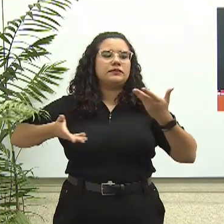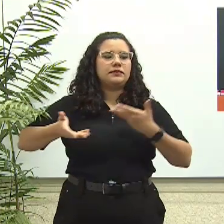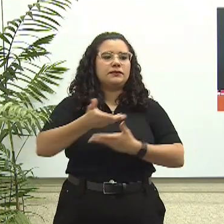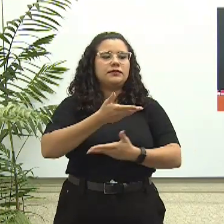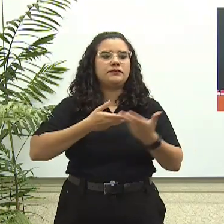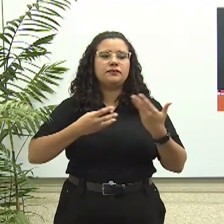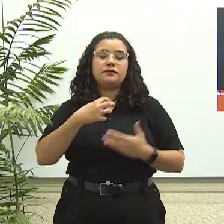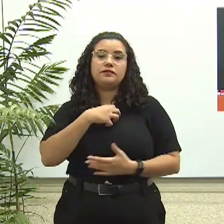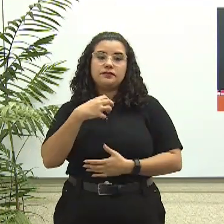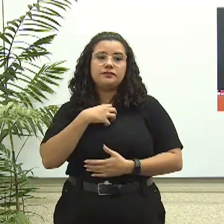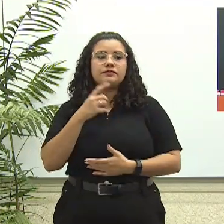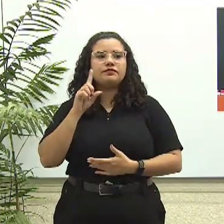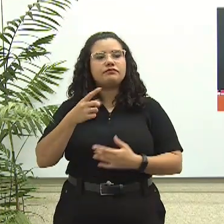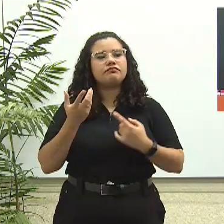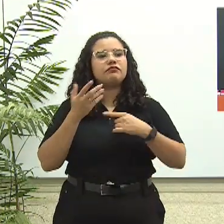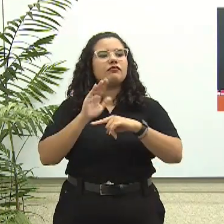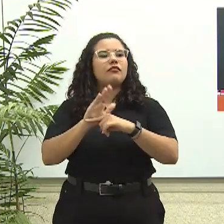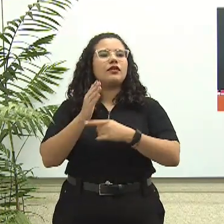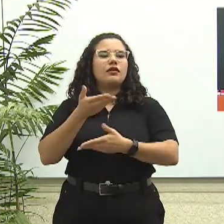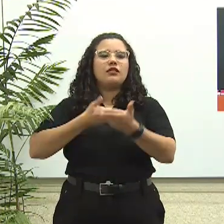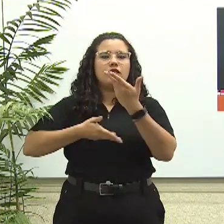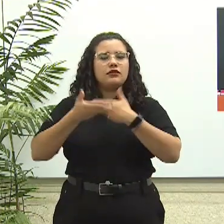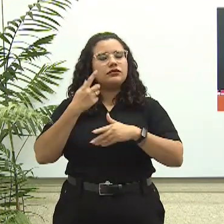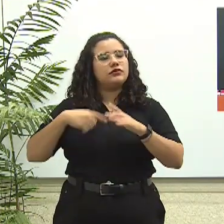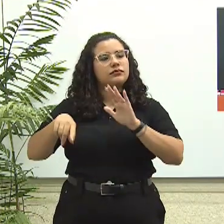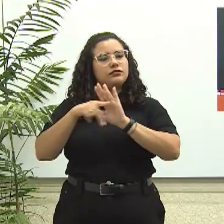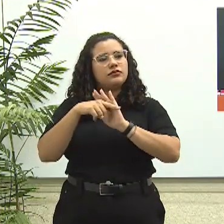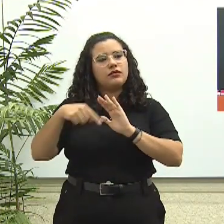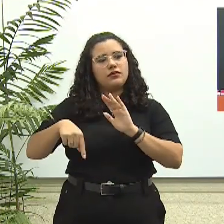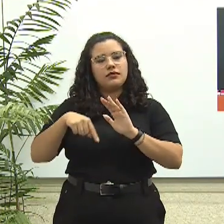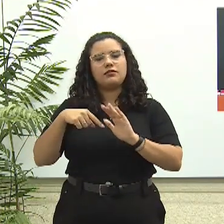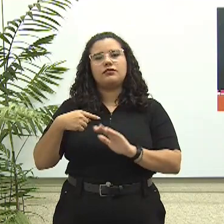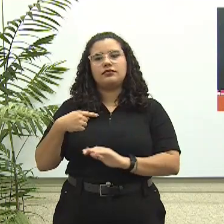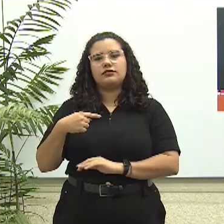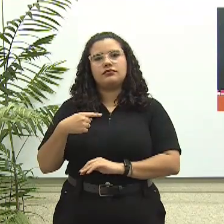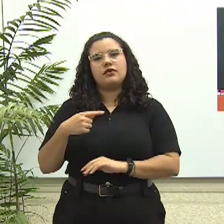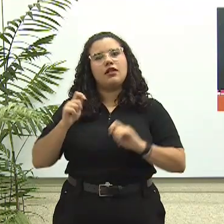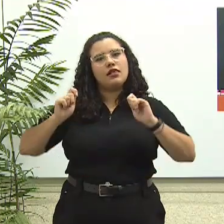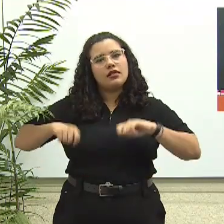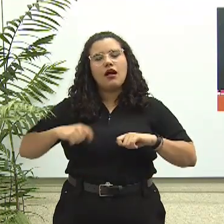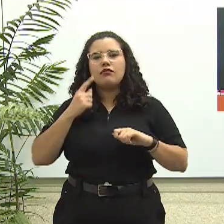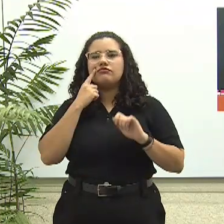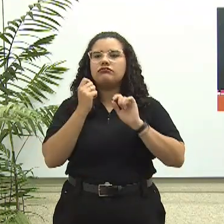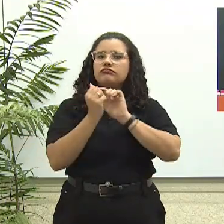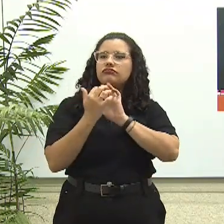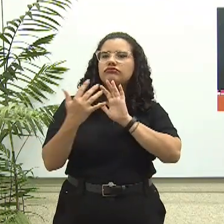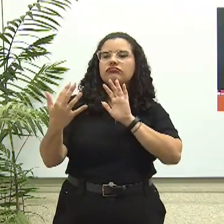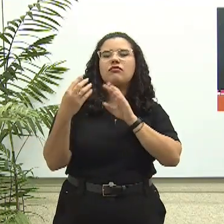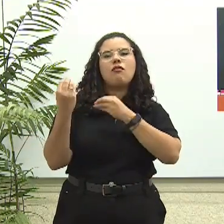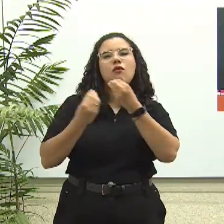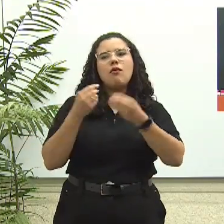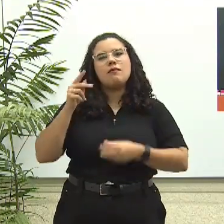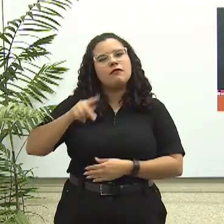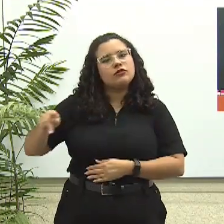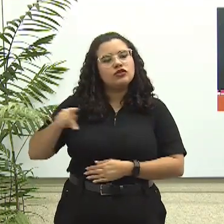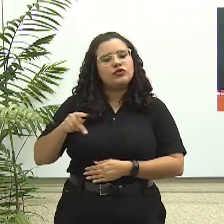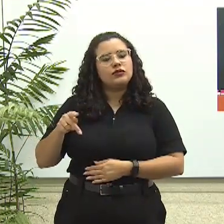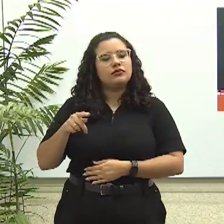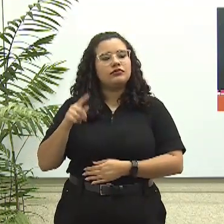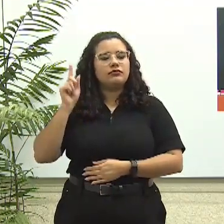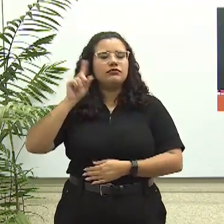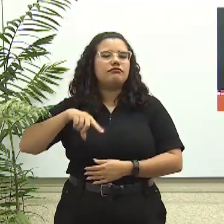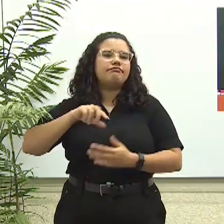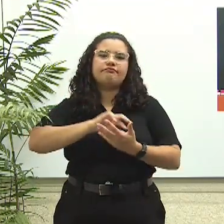eh uma contribuição que nós damos paraa Nossa categoria para poder refletir sobre o mundo que a gente vive que o professor ele é uma caixa de